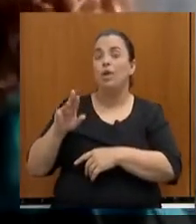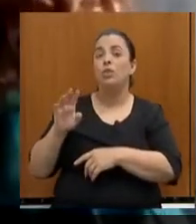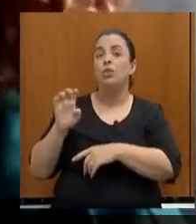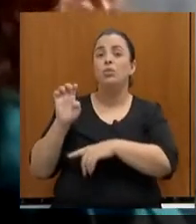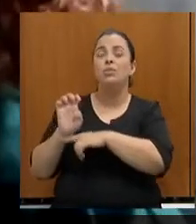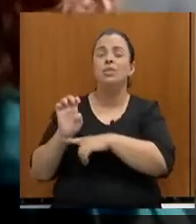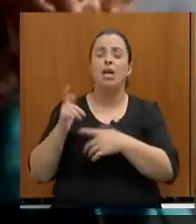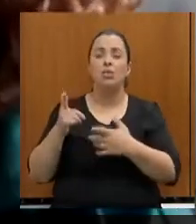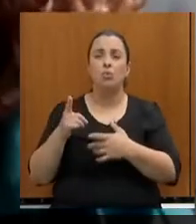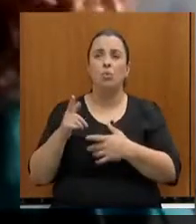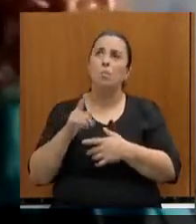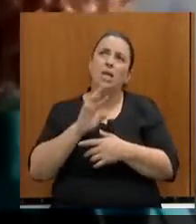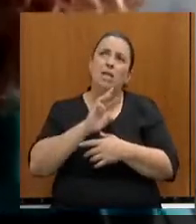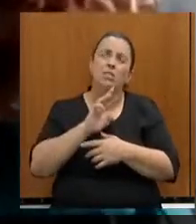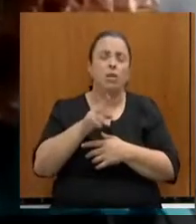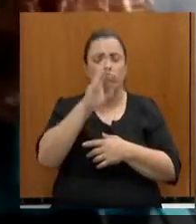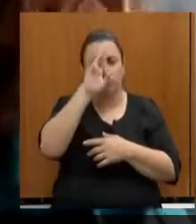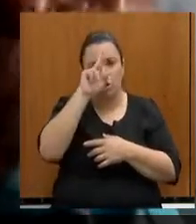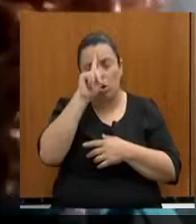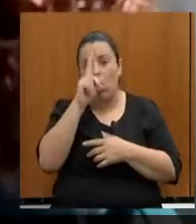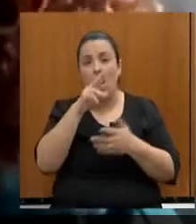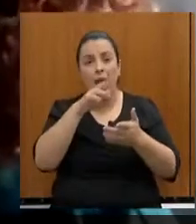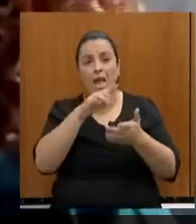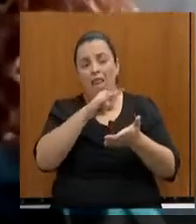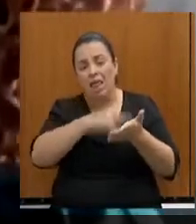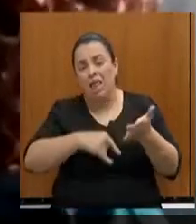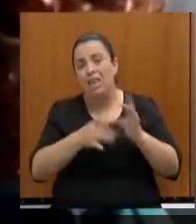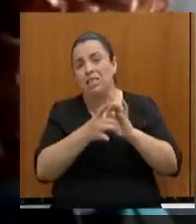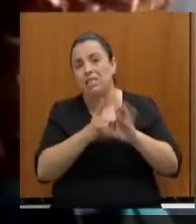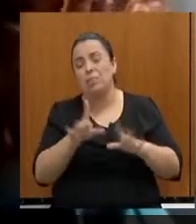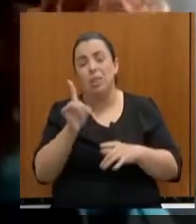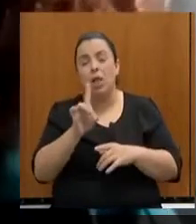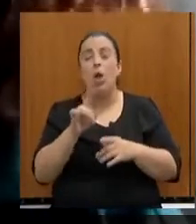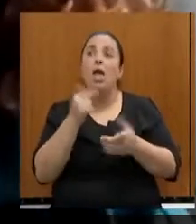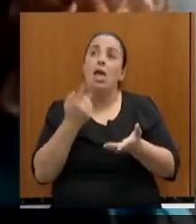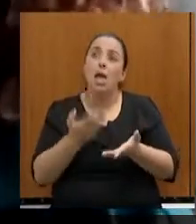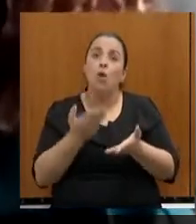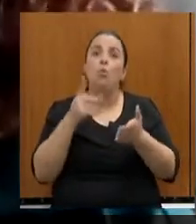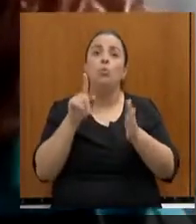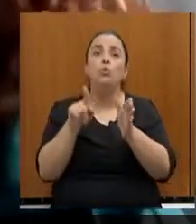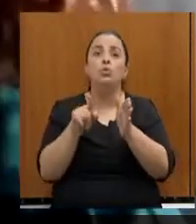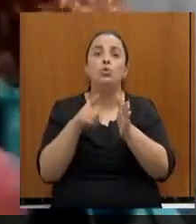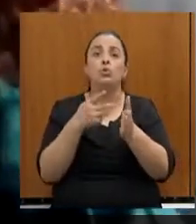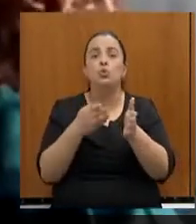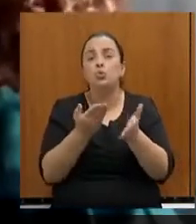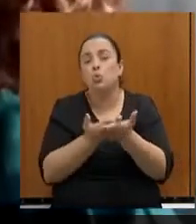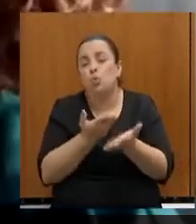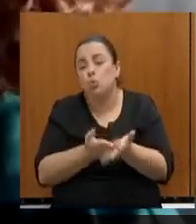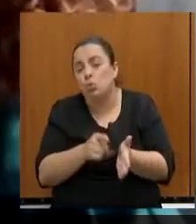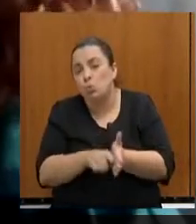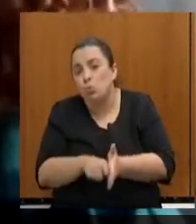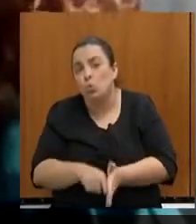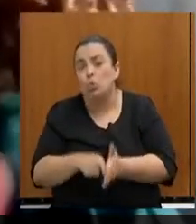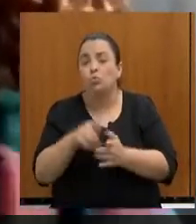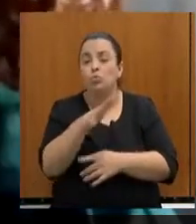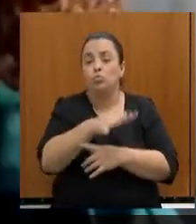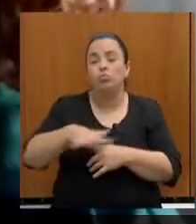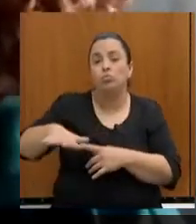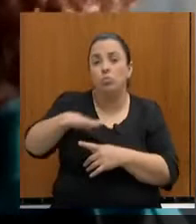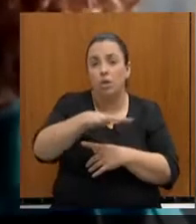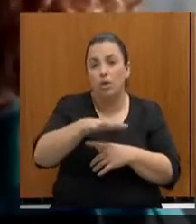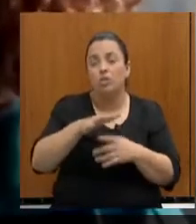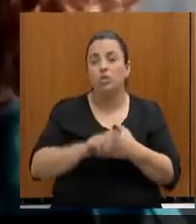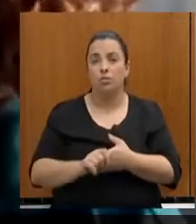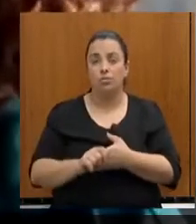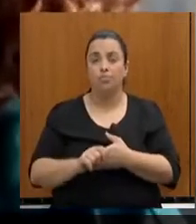desculpa depressão é o estudo ambiental dos impactos já que esse projeto levou pau dez anos no Ibama tá 15 anos